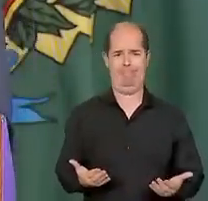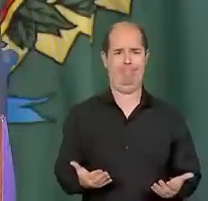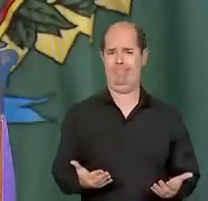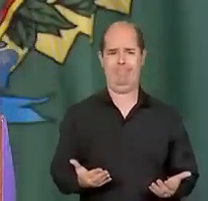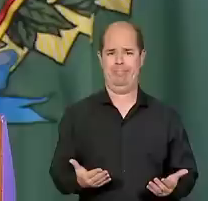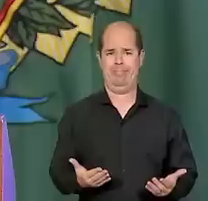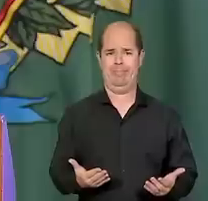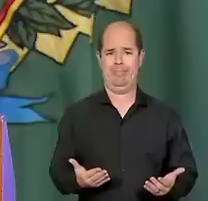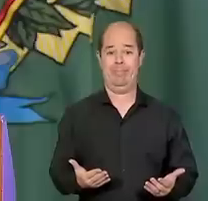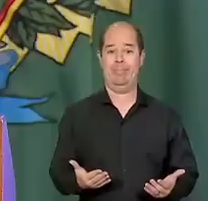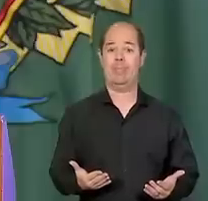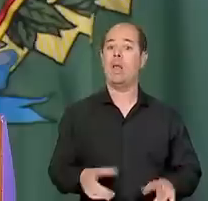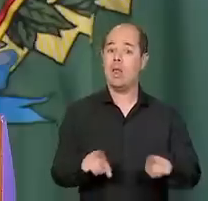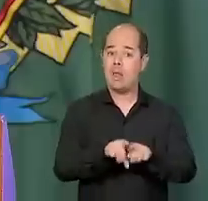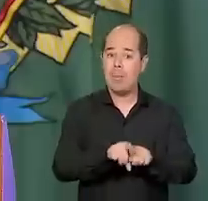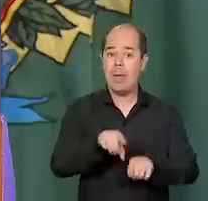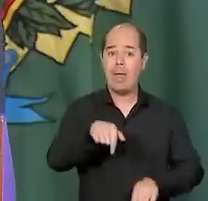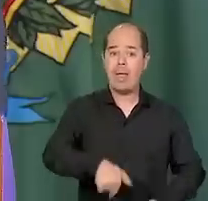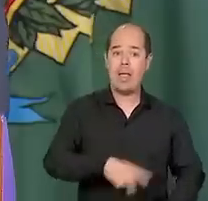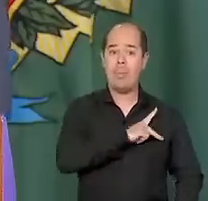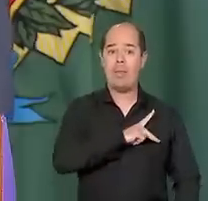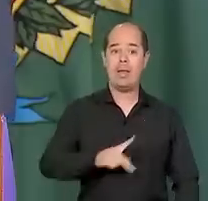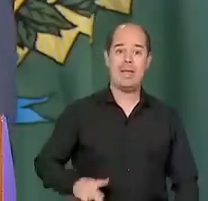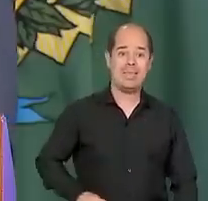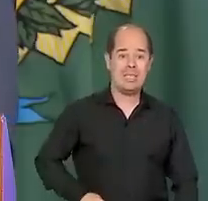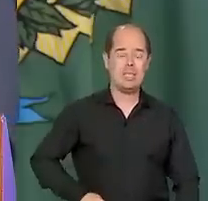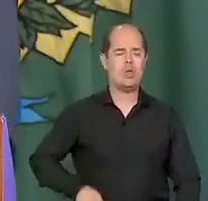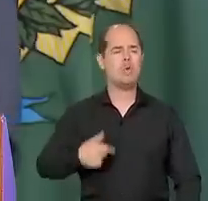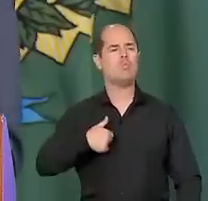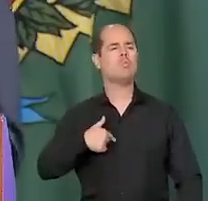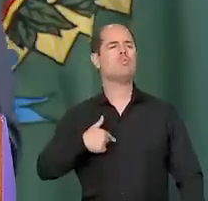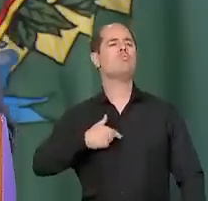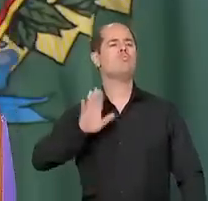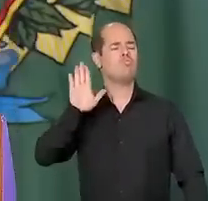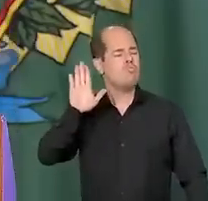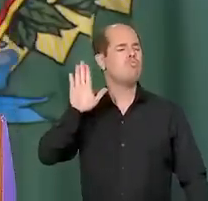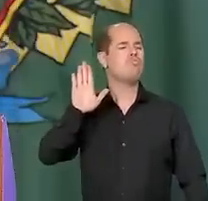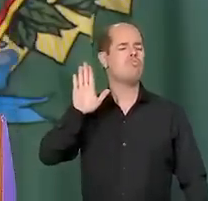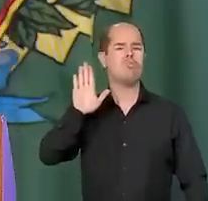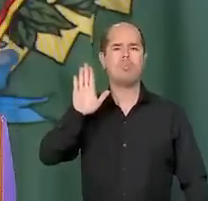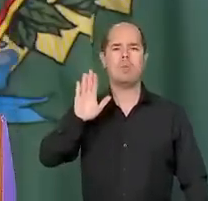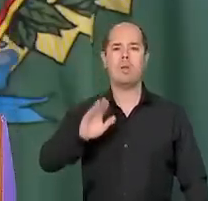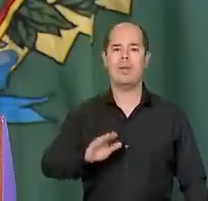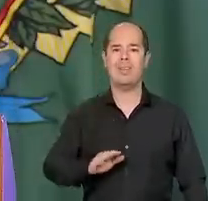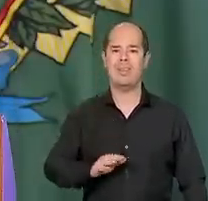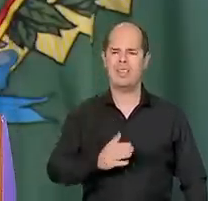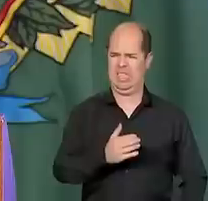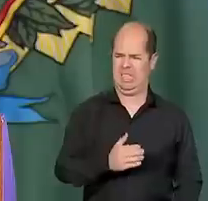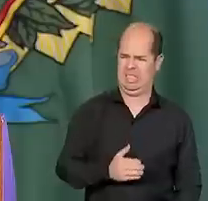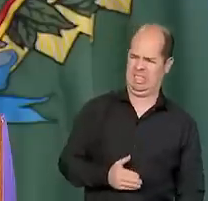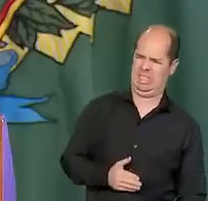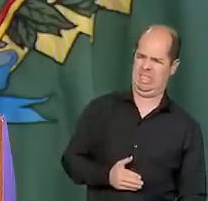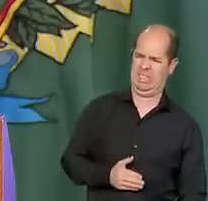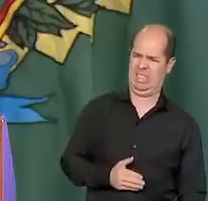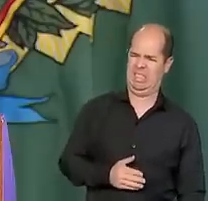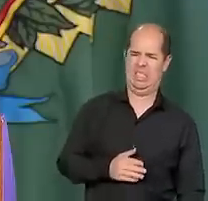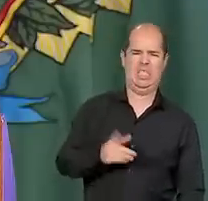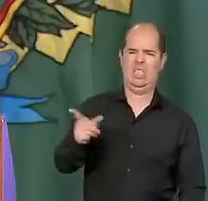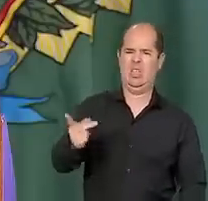o presidente ficar prometendo o que não está acontecendo. Aí sim que as pessoas percebem que é